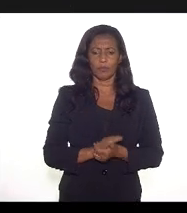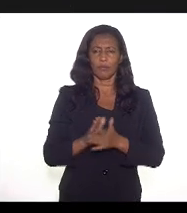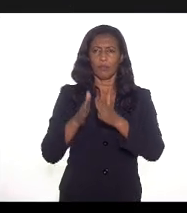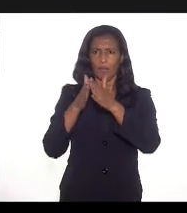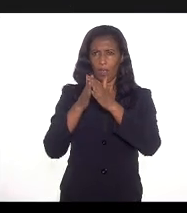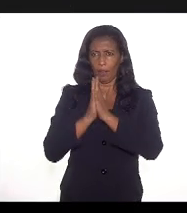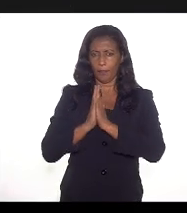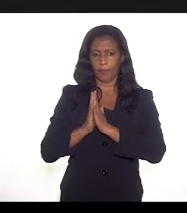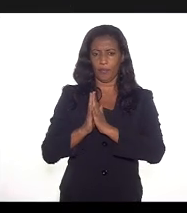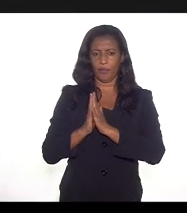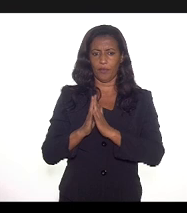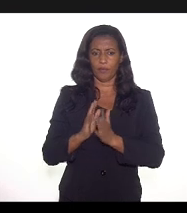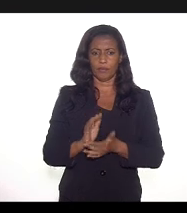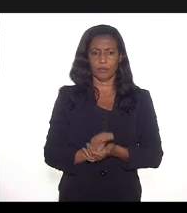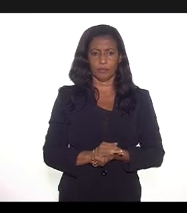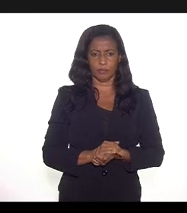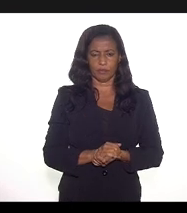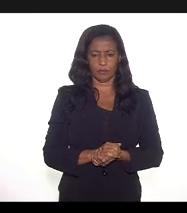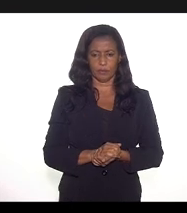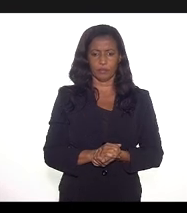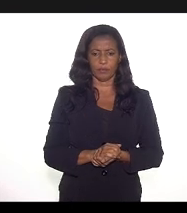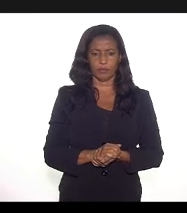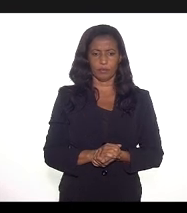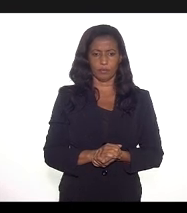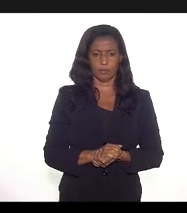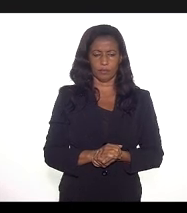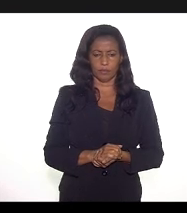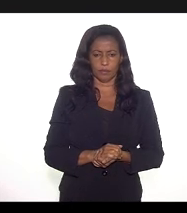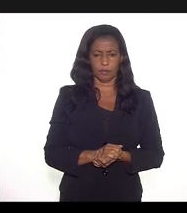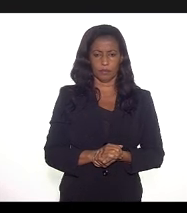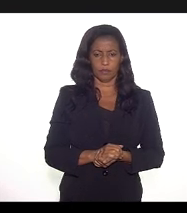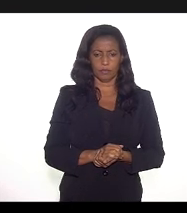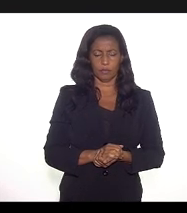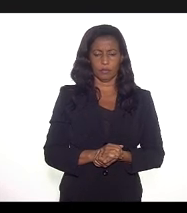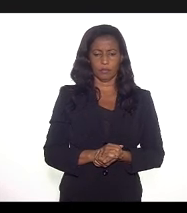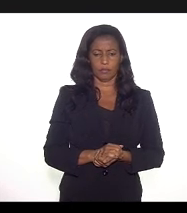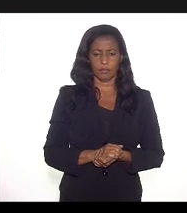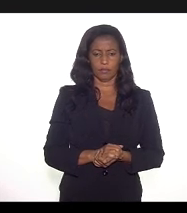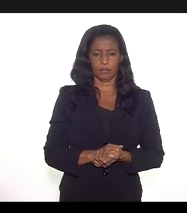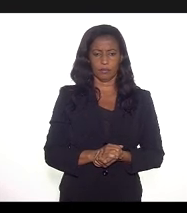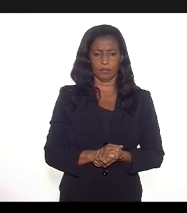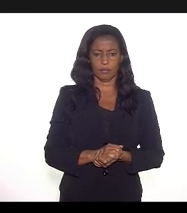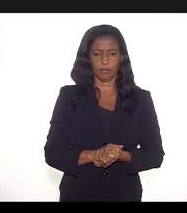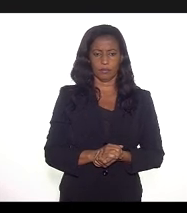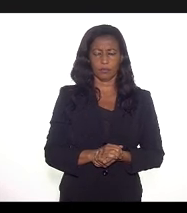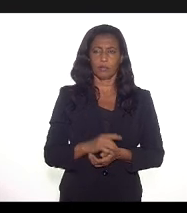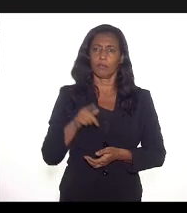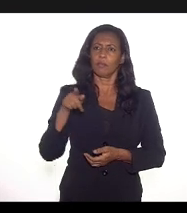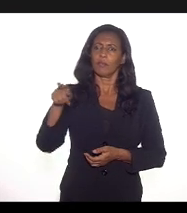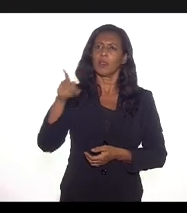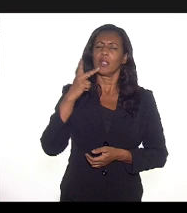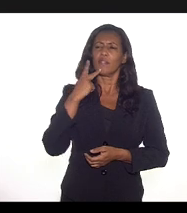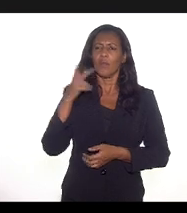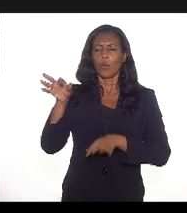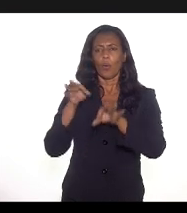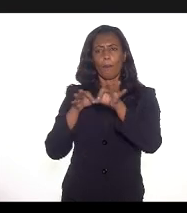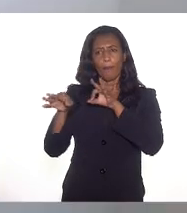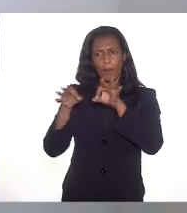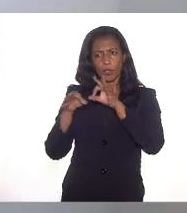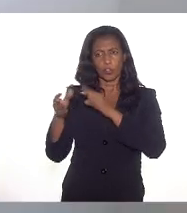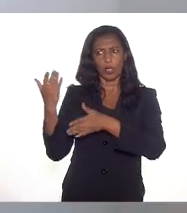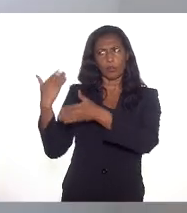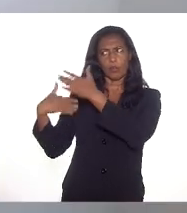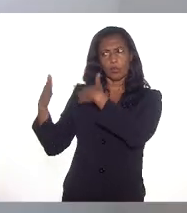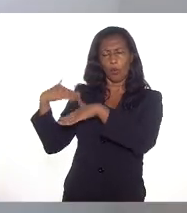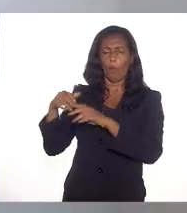favor, Alexandre. Deixa eu vou responder você, Alexandre. Uma dúvida, presidente. O Alexandre levantou a questão de um projeto anterior. Pode